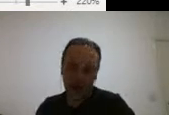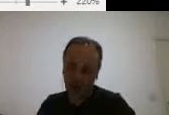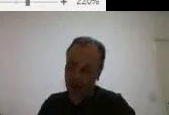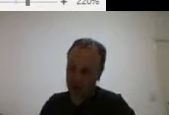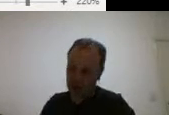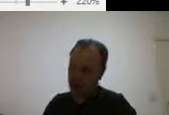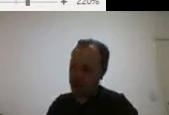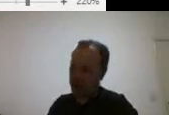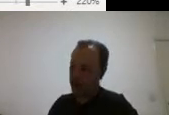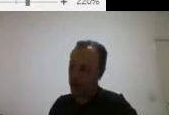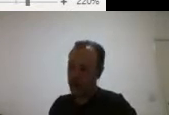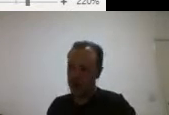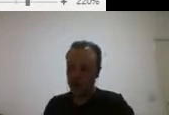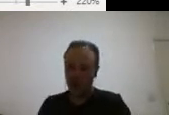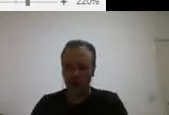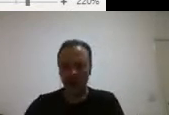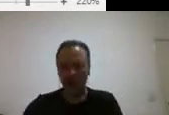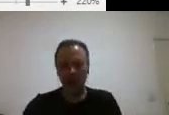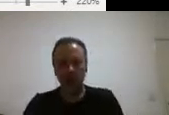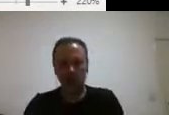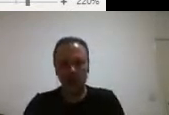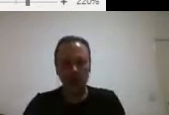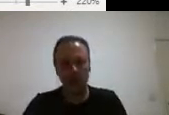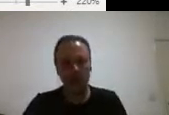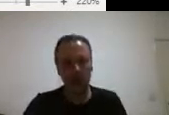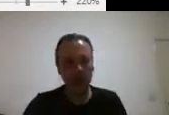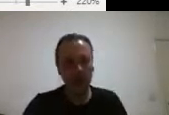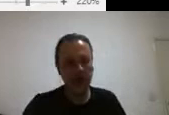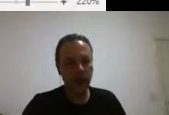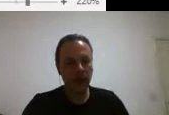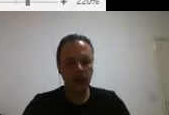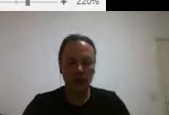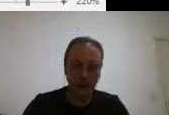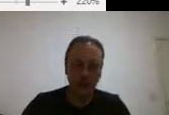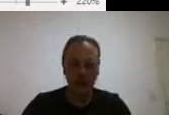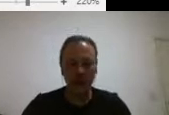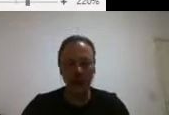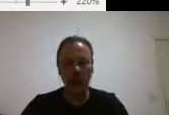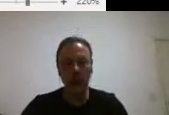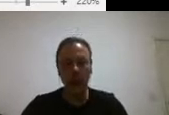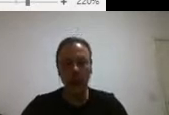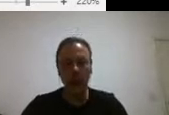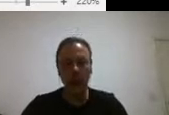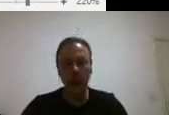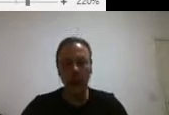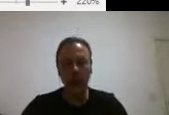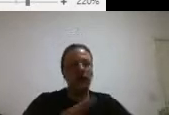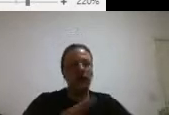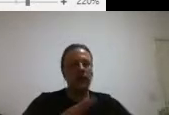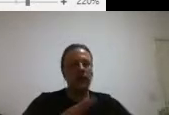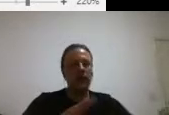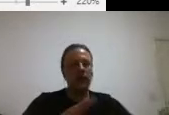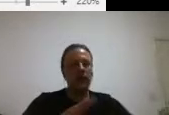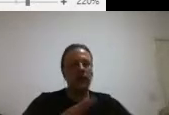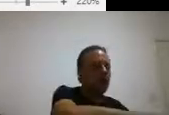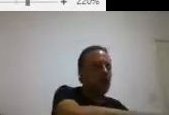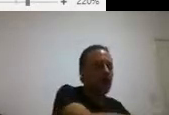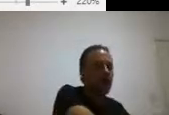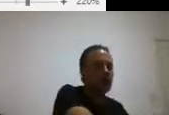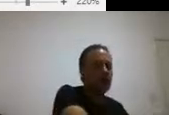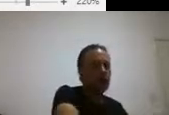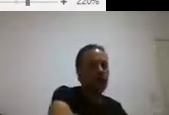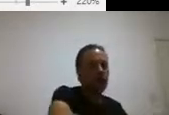não é errado, tá? De qualquer forma. Mas vamos lá, vamos pensar na maneira